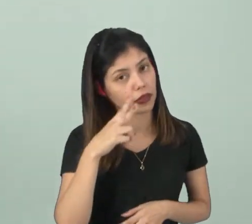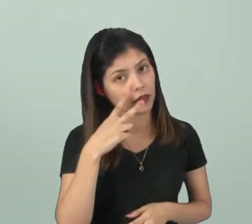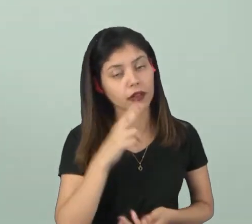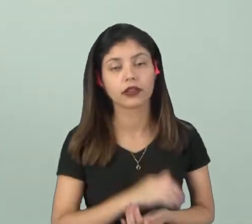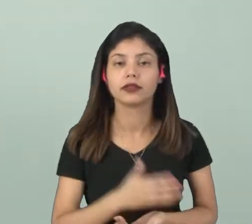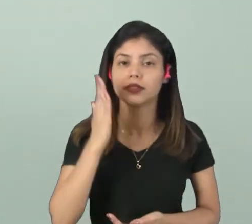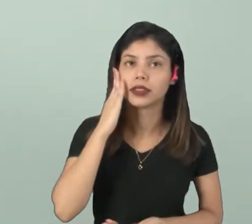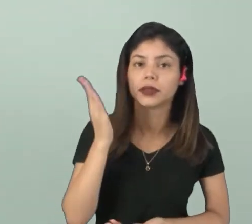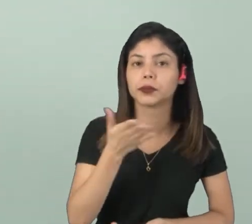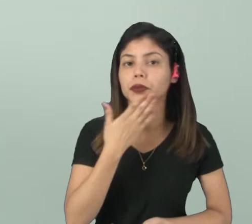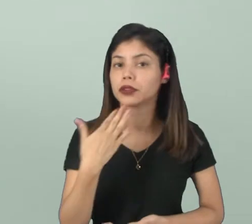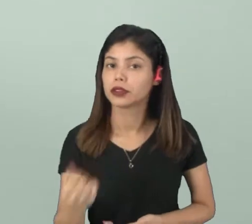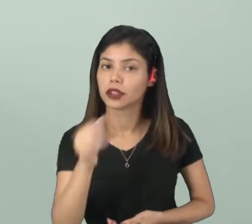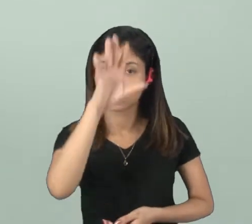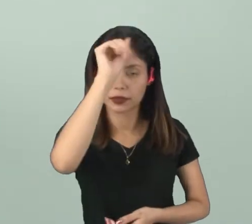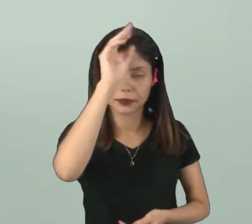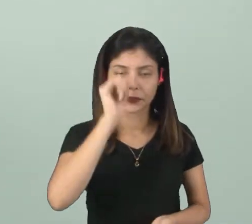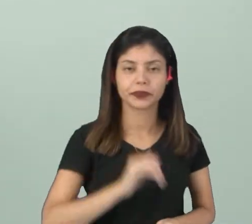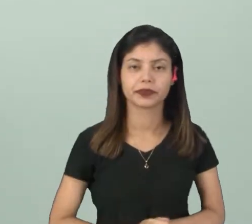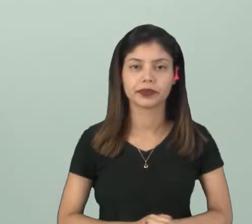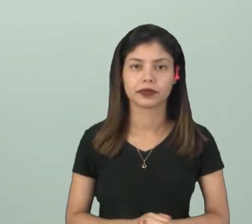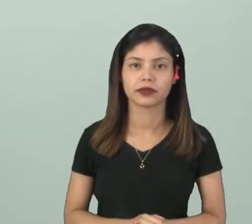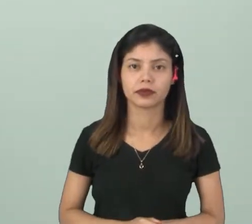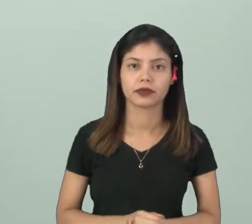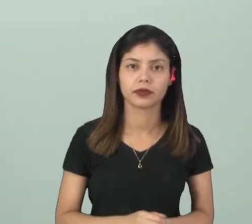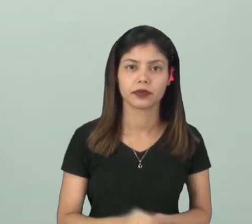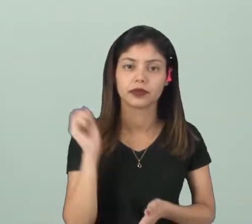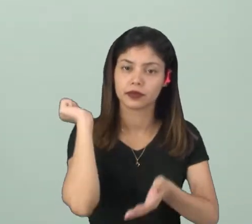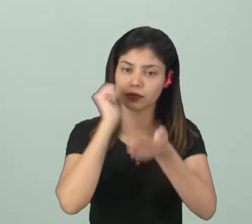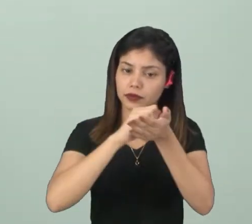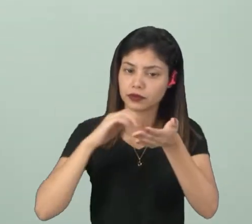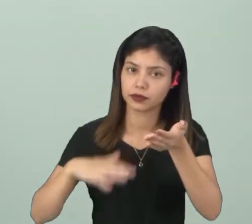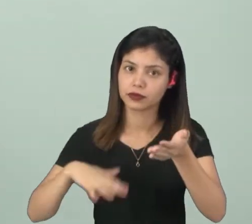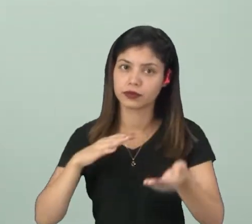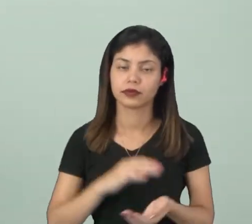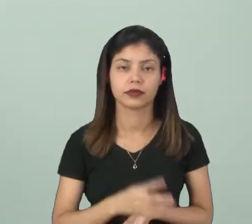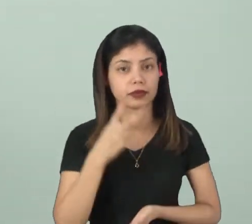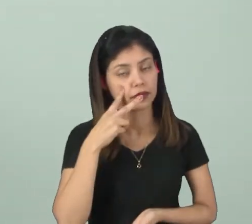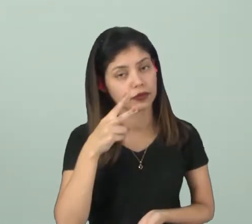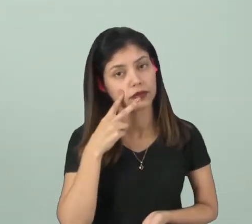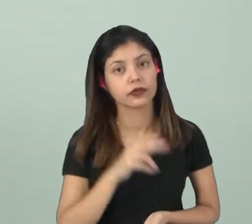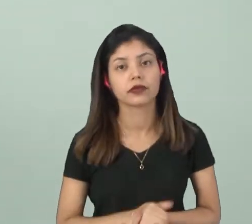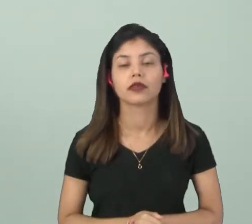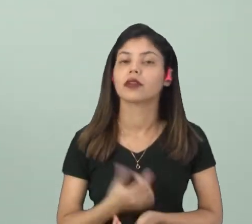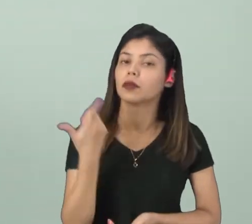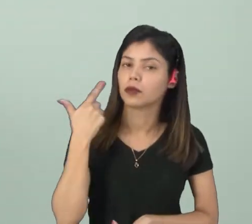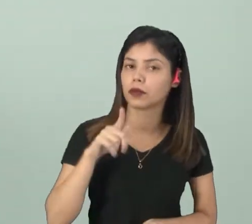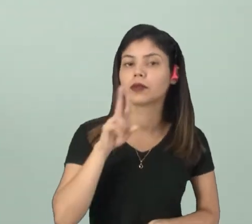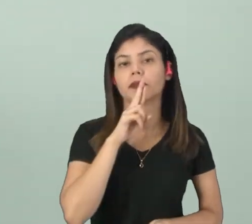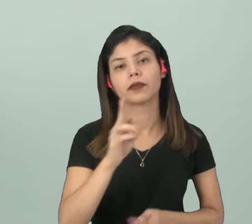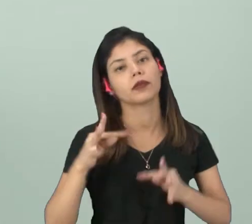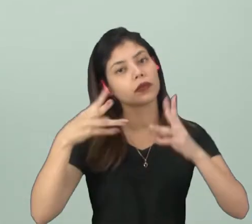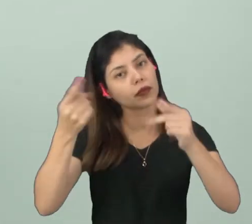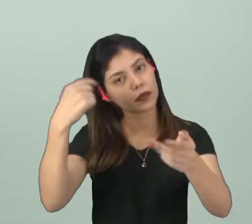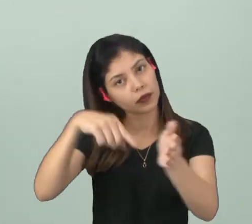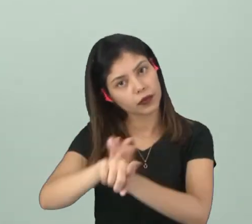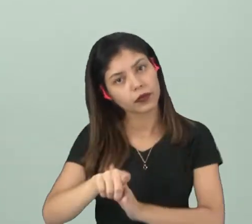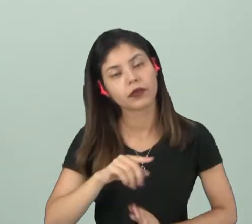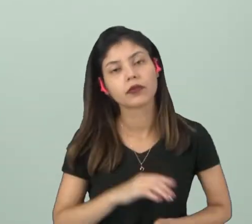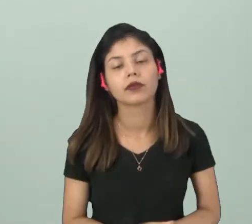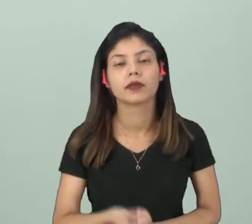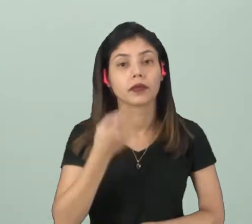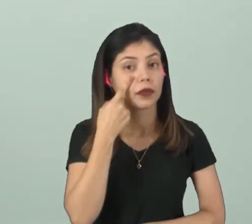se realmente você aprendeu. Vamos ao exercitando para ver se você é capaz de responder a todas as